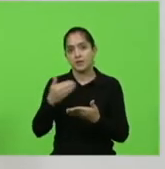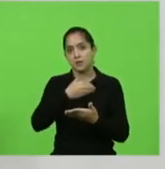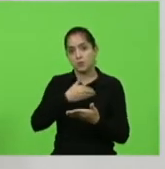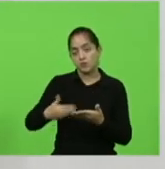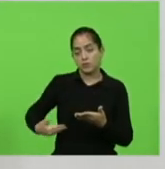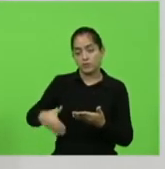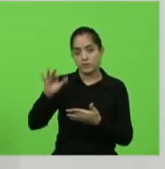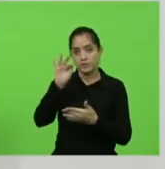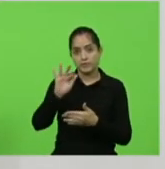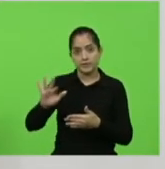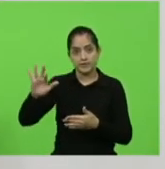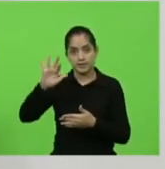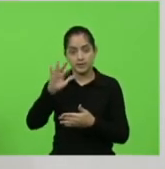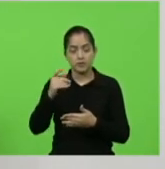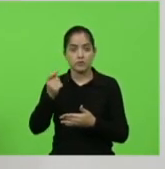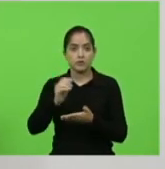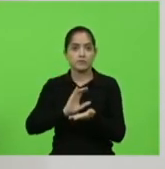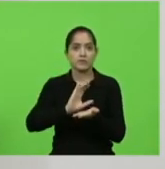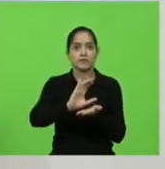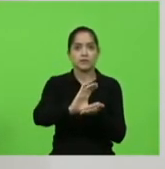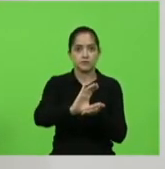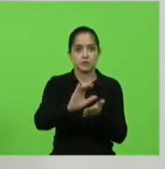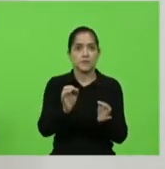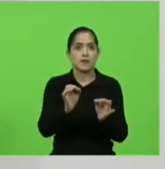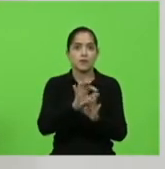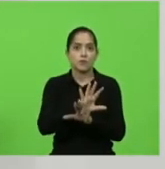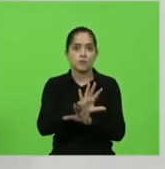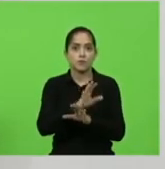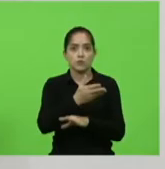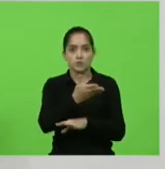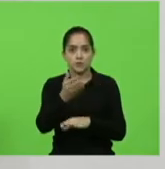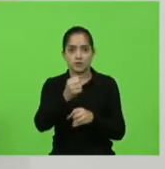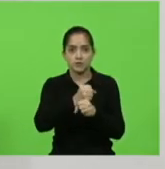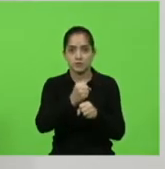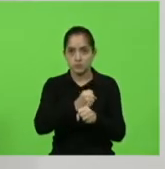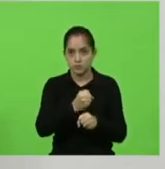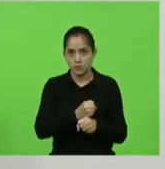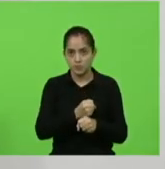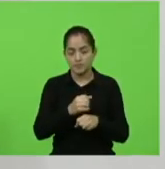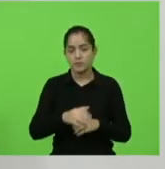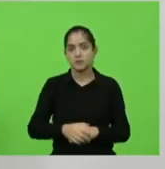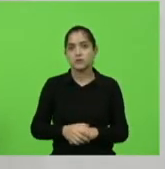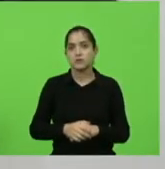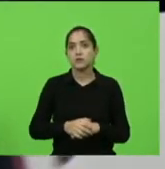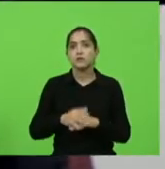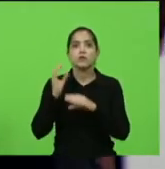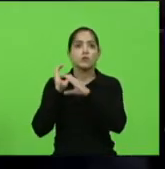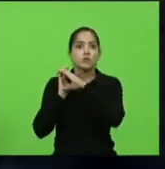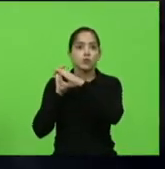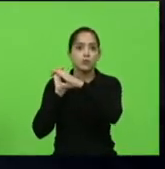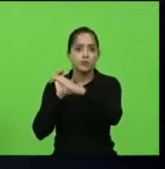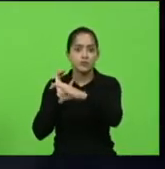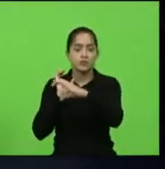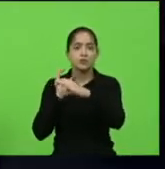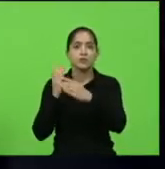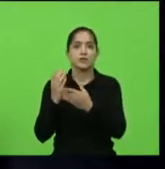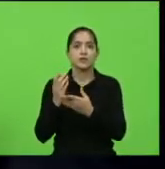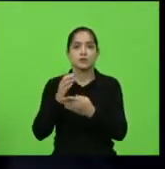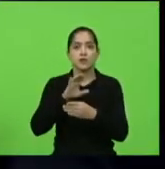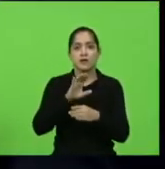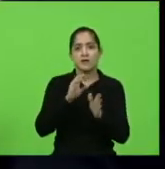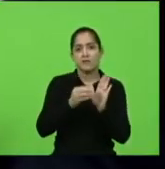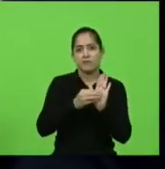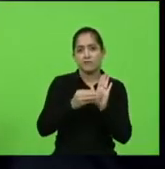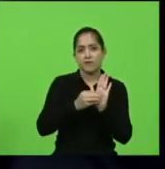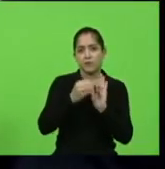vai ter que investir para concluir essas obras. Falava com o engenheiro Ronaldo, faltam 35